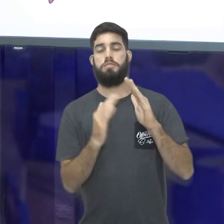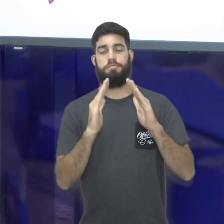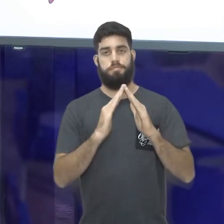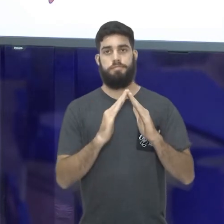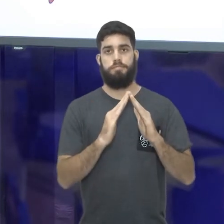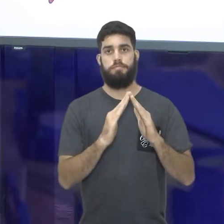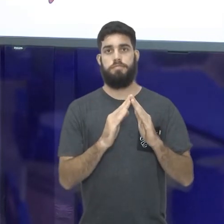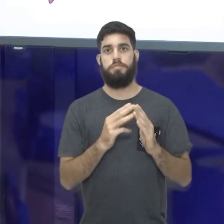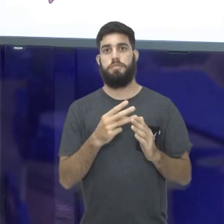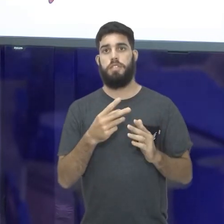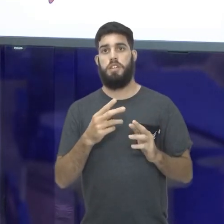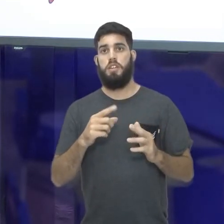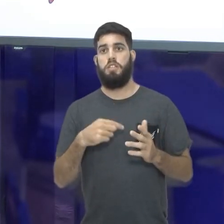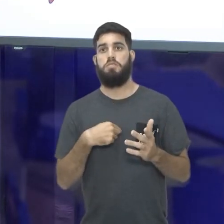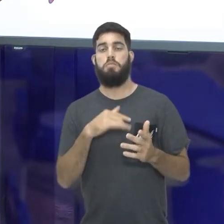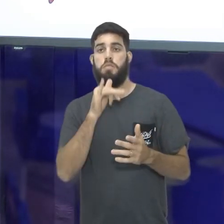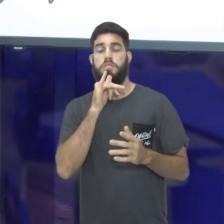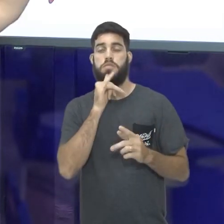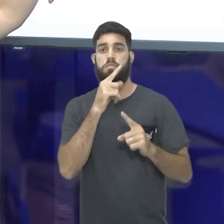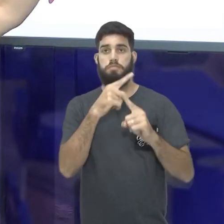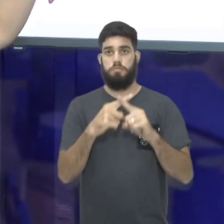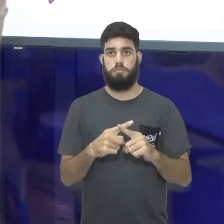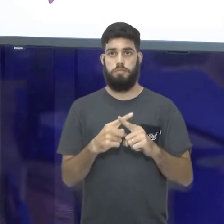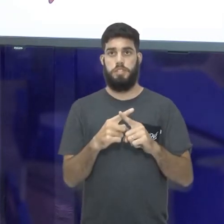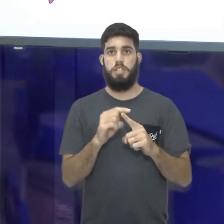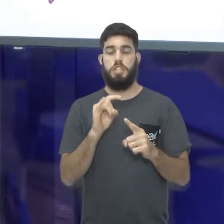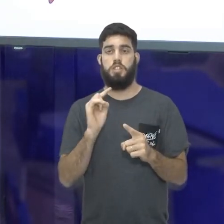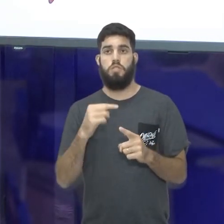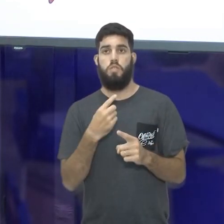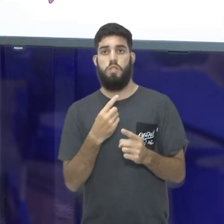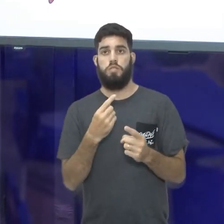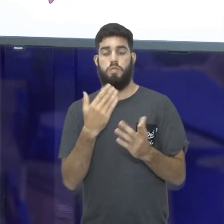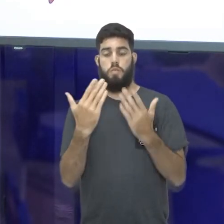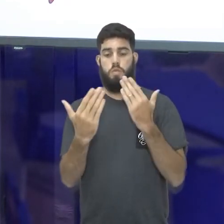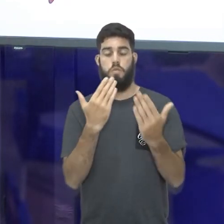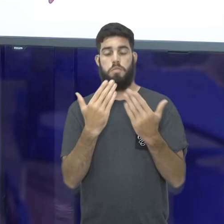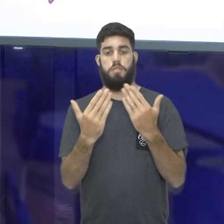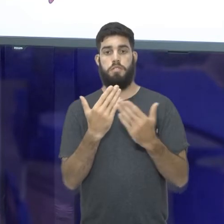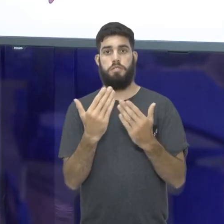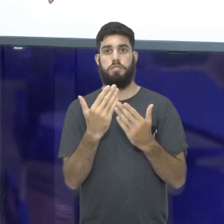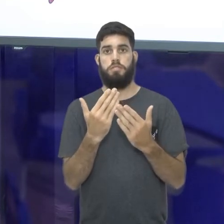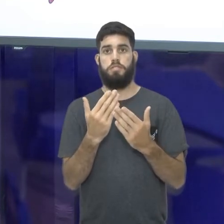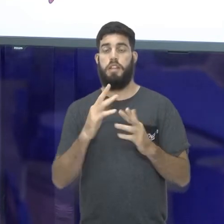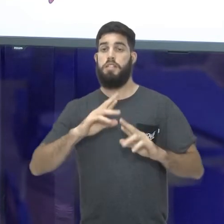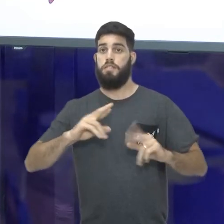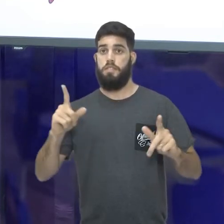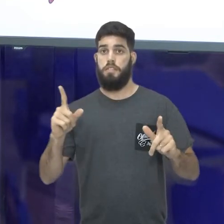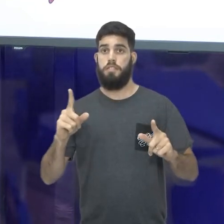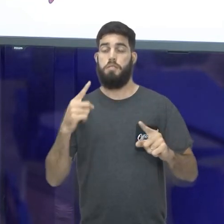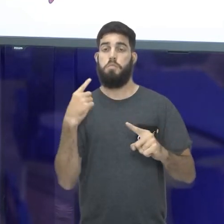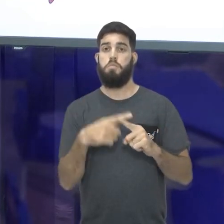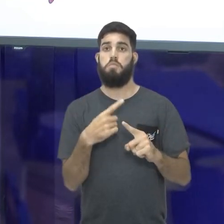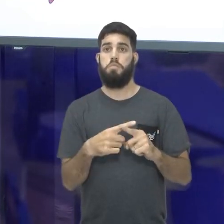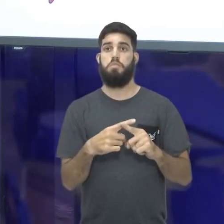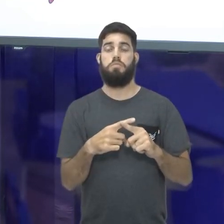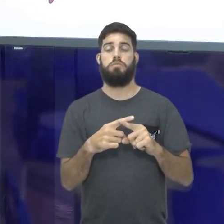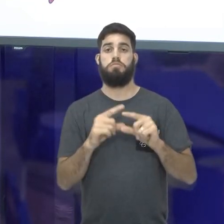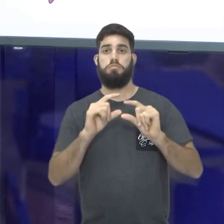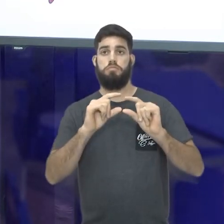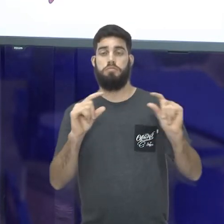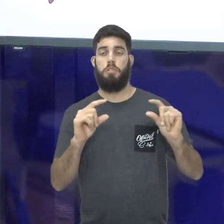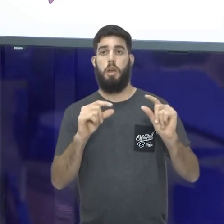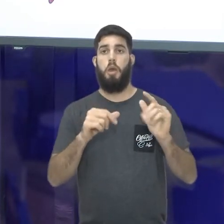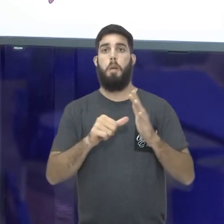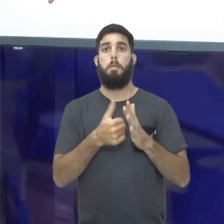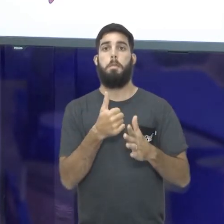é 39. Se a gente for comparar essa informação com a primeira equação, ela diverge. Porque aqui no sistema, essa